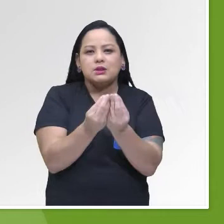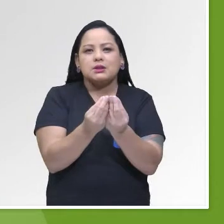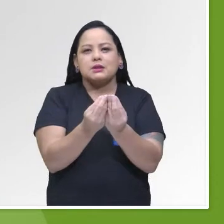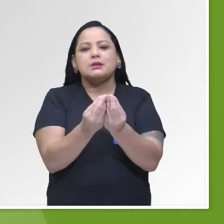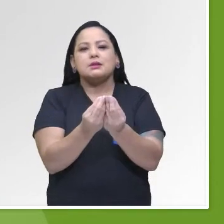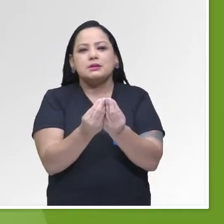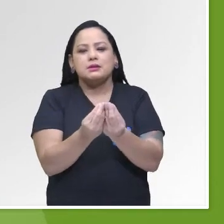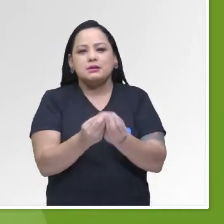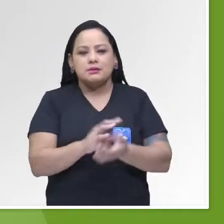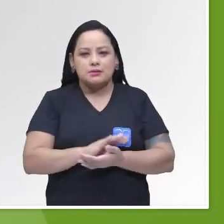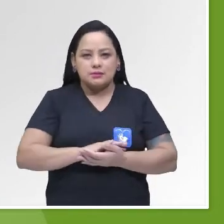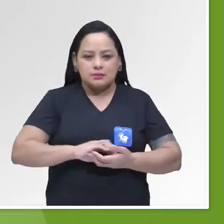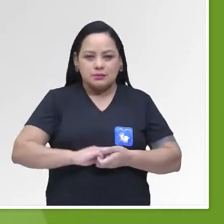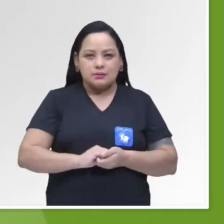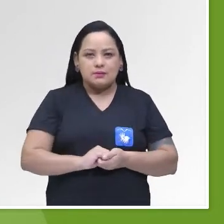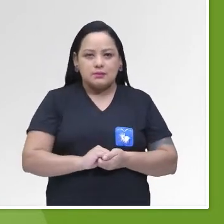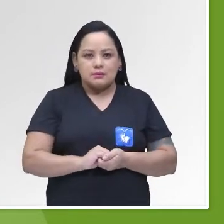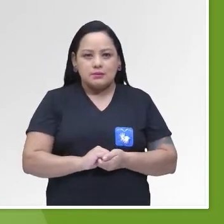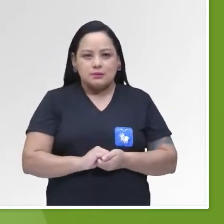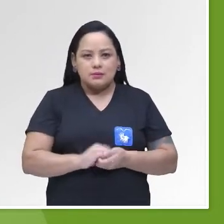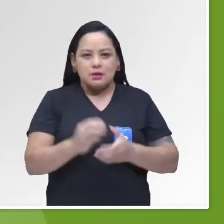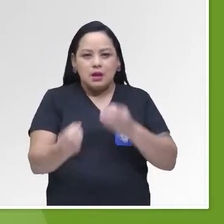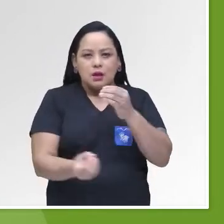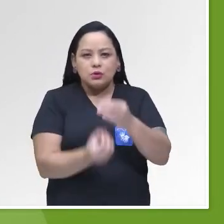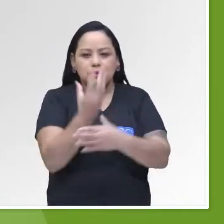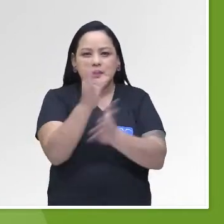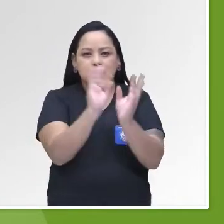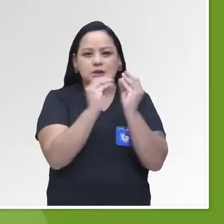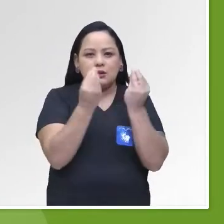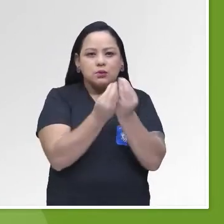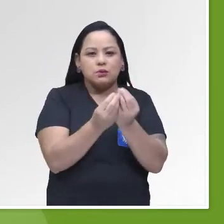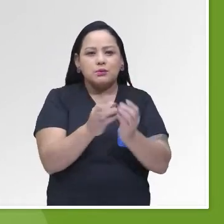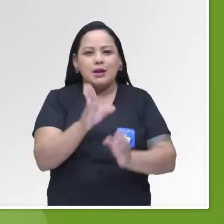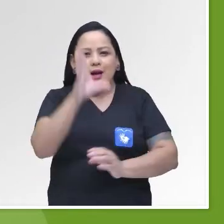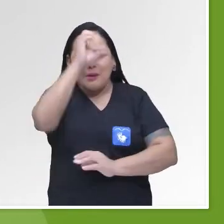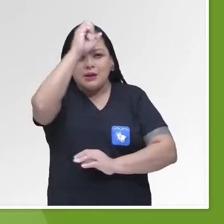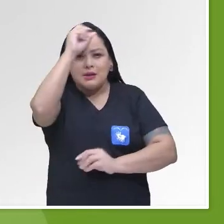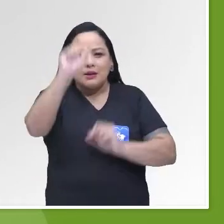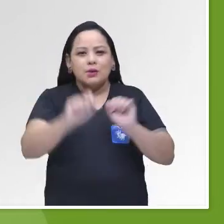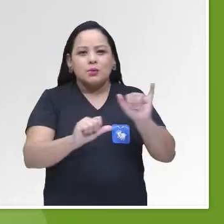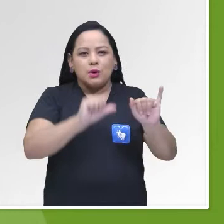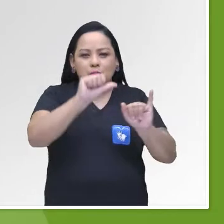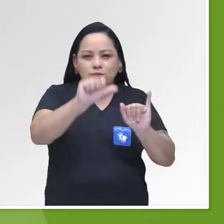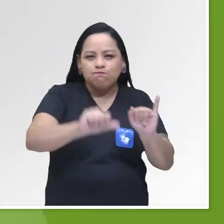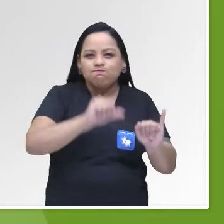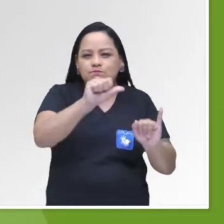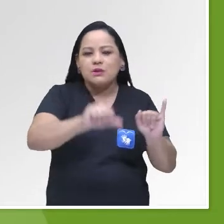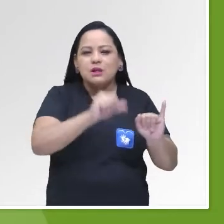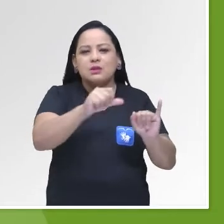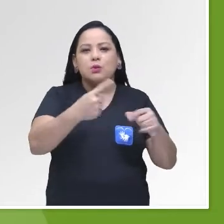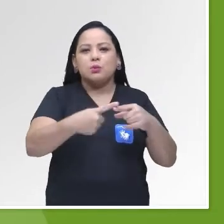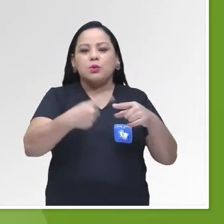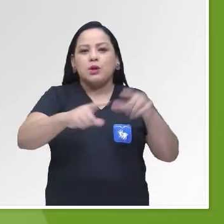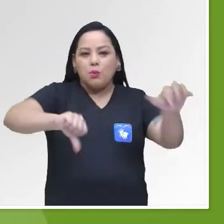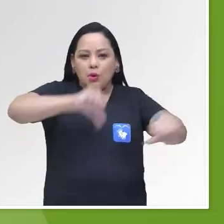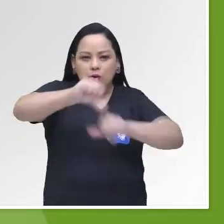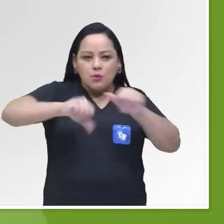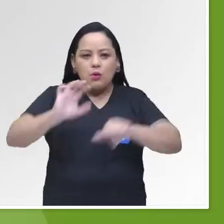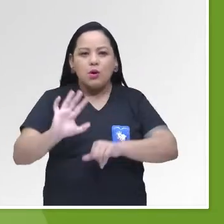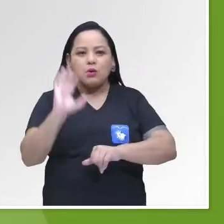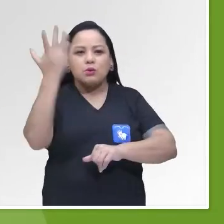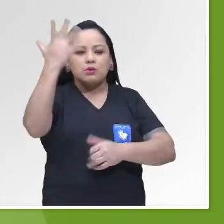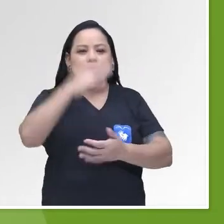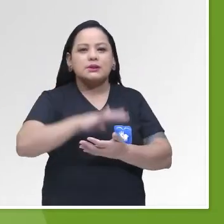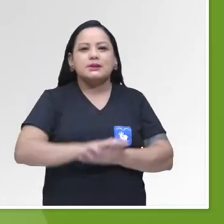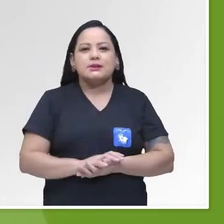produtos, aprenderam também o que é uma reação química, né, que é uma transformação que